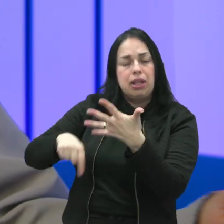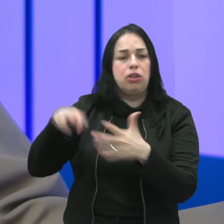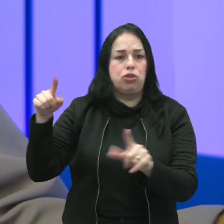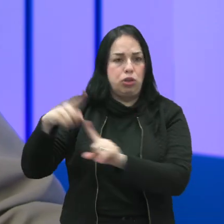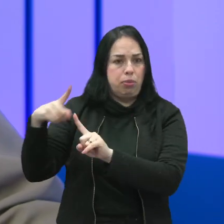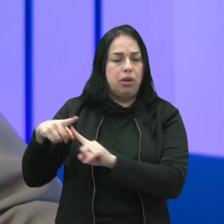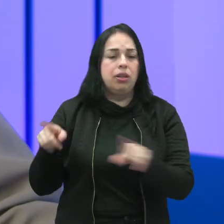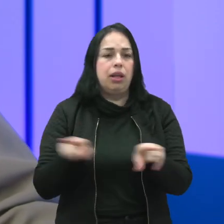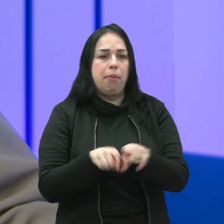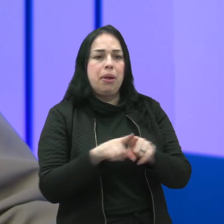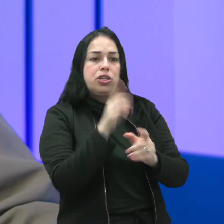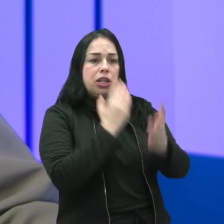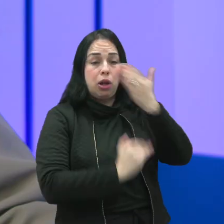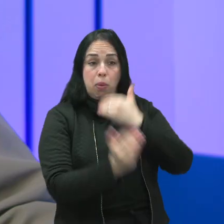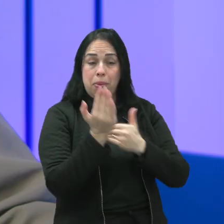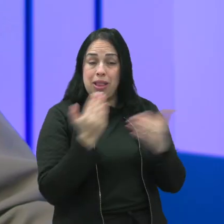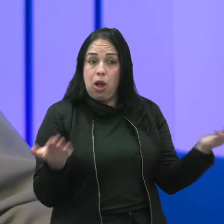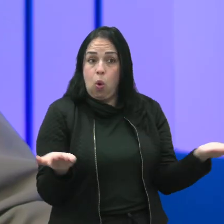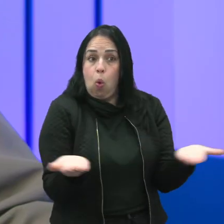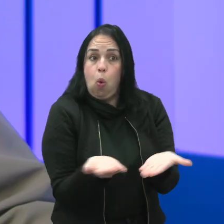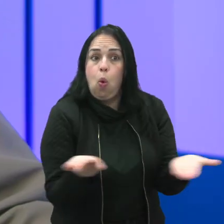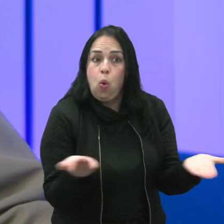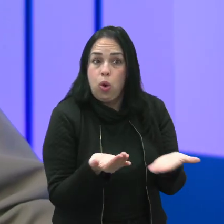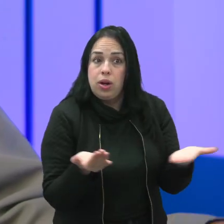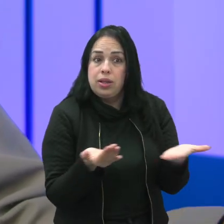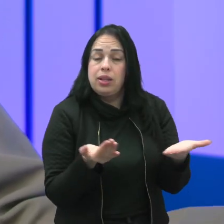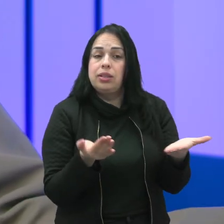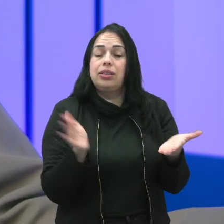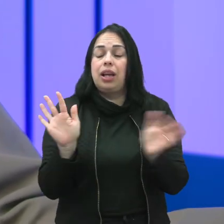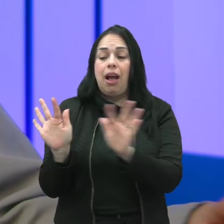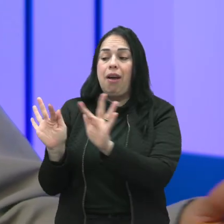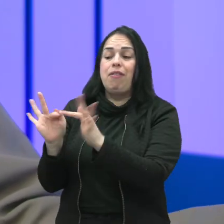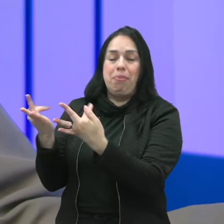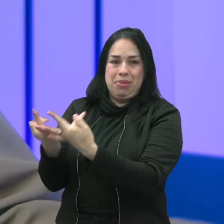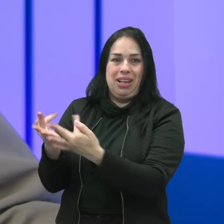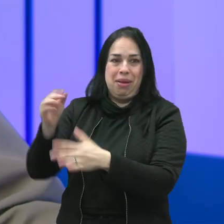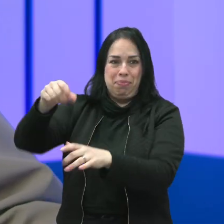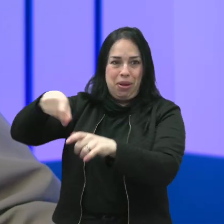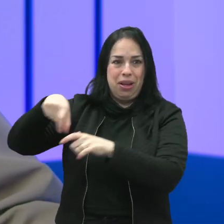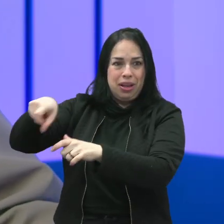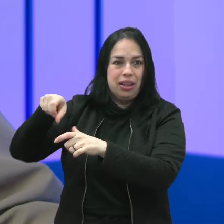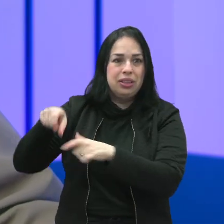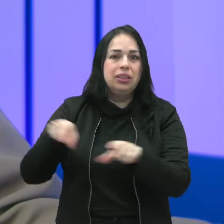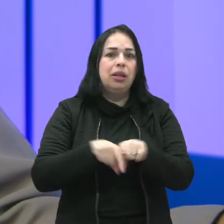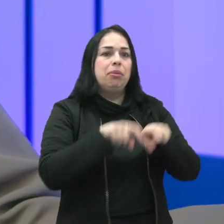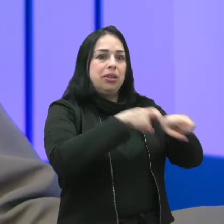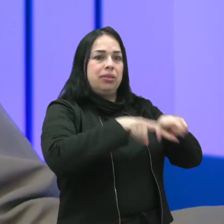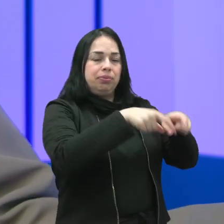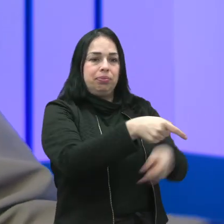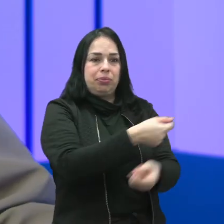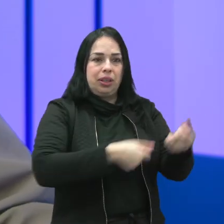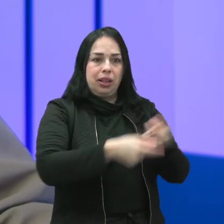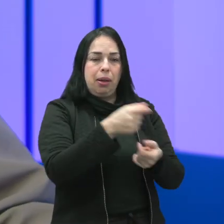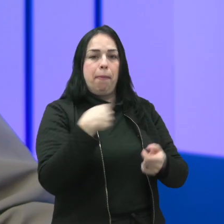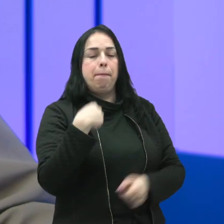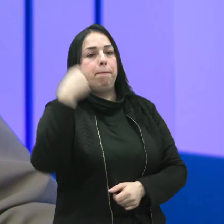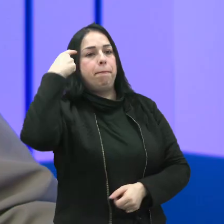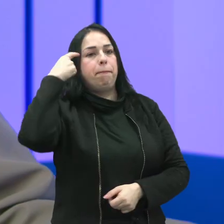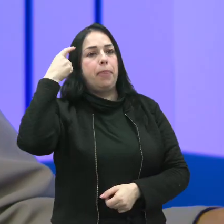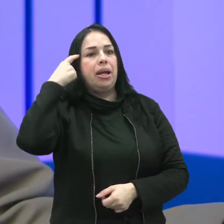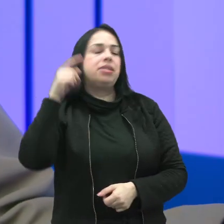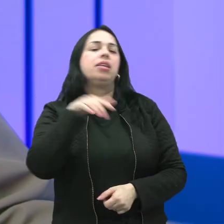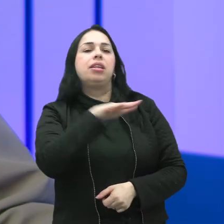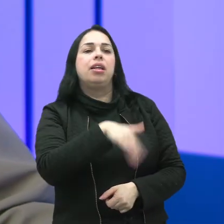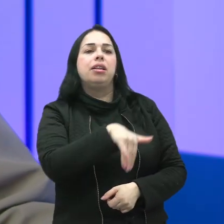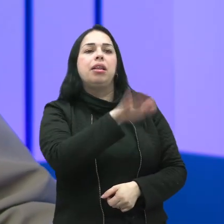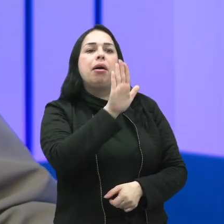hoje, a nossa produção de comida hoje, é feita pela agricultura familiar, né? E essa feita pelo agronegócio. O agronegócio hoje está pensando só nas